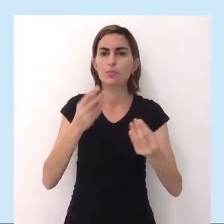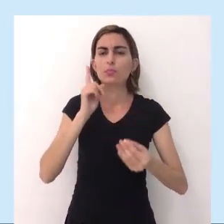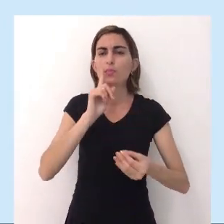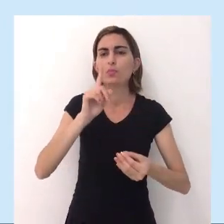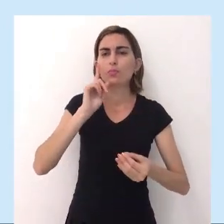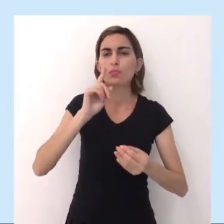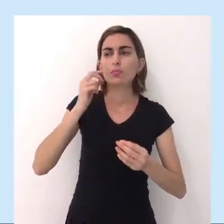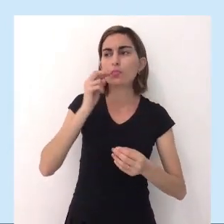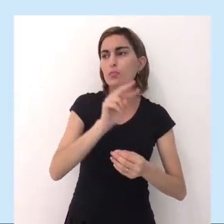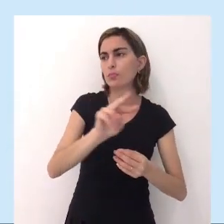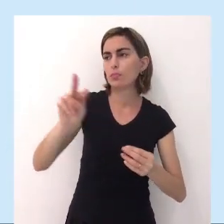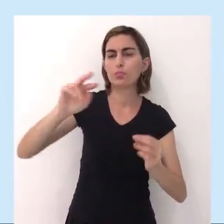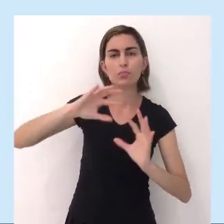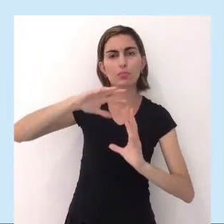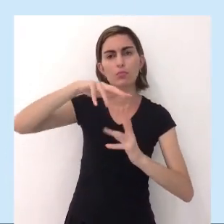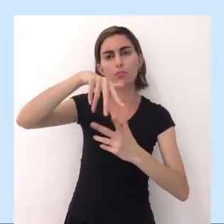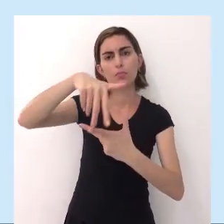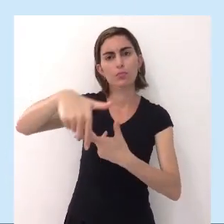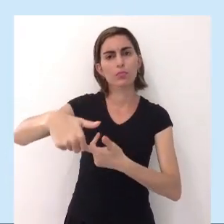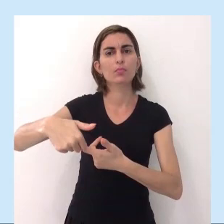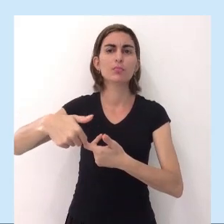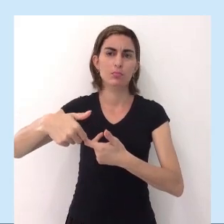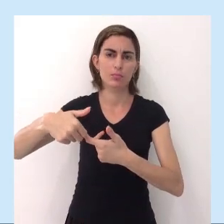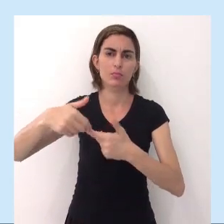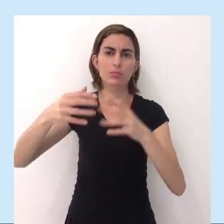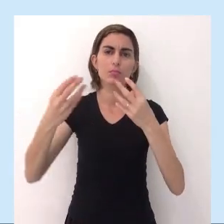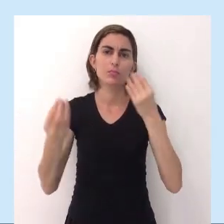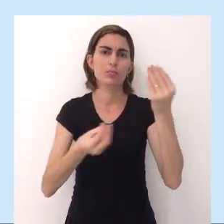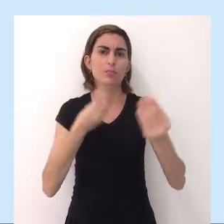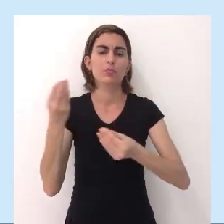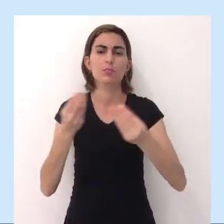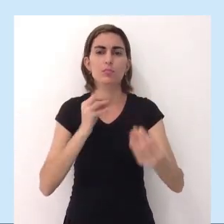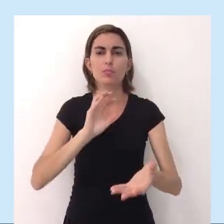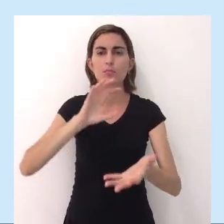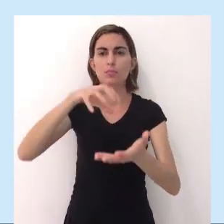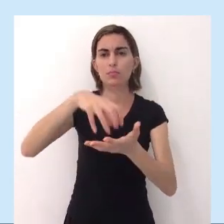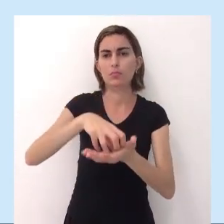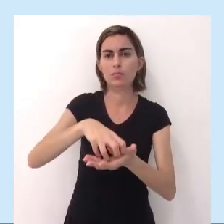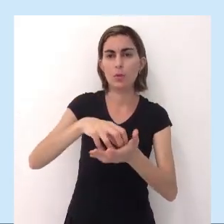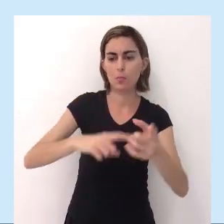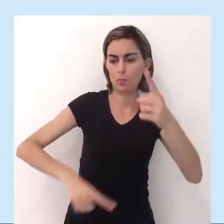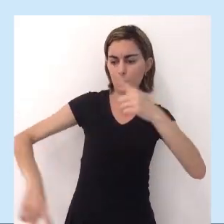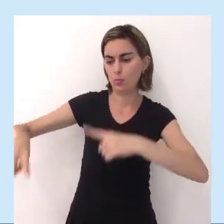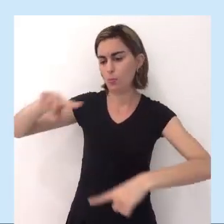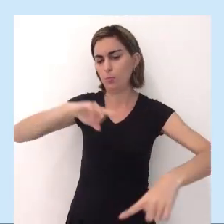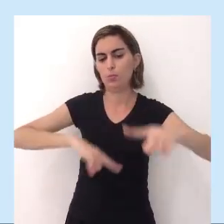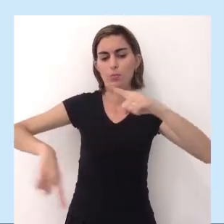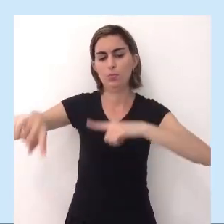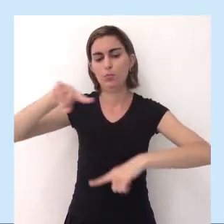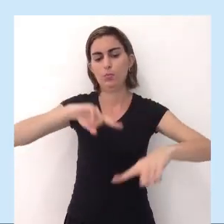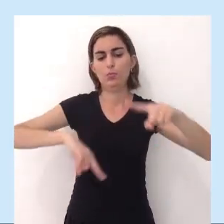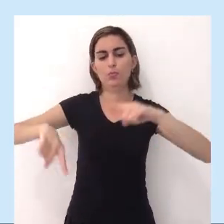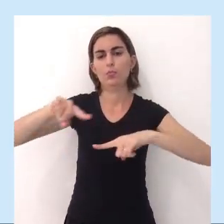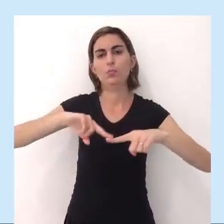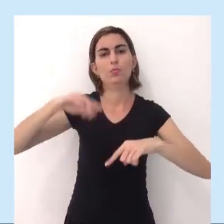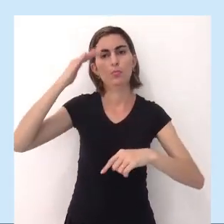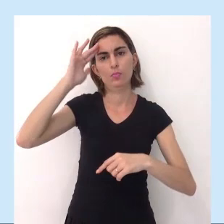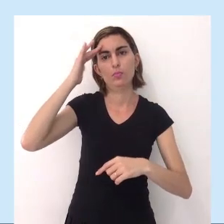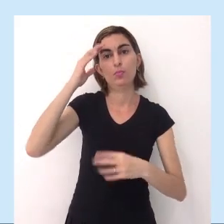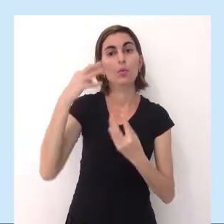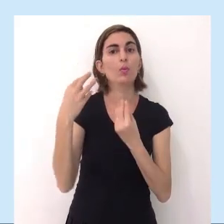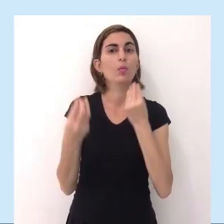Estados Unidos eles veem o mundo, tá? Eles veem o mundo como um centro de dominação e a gente vai entender um